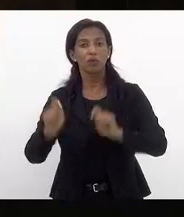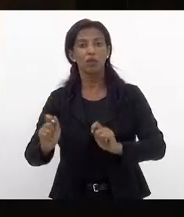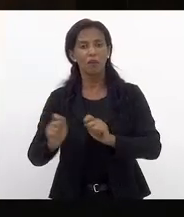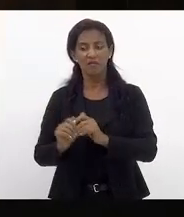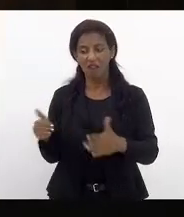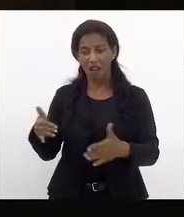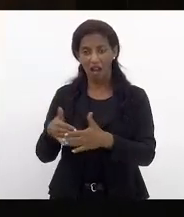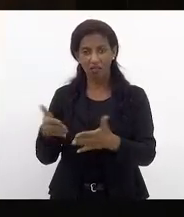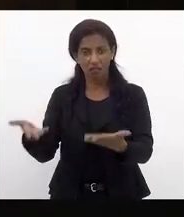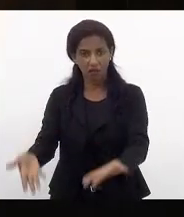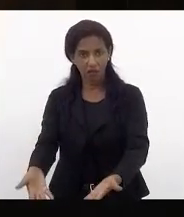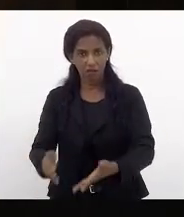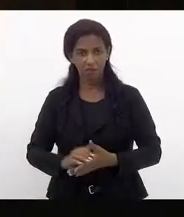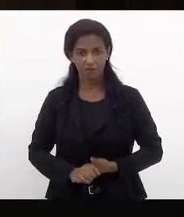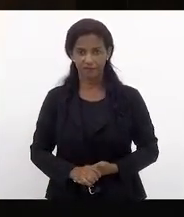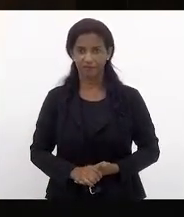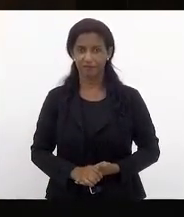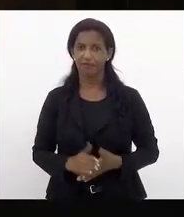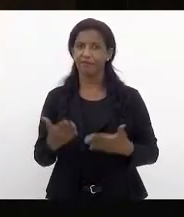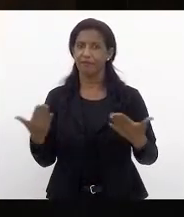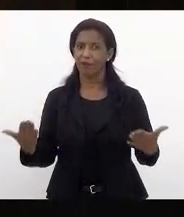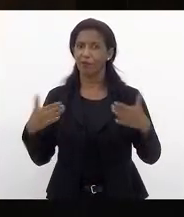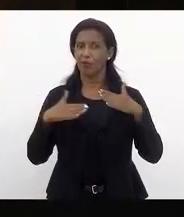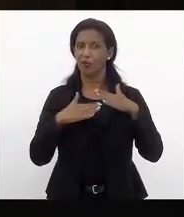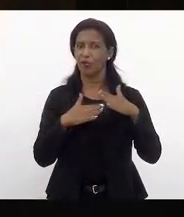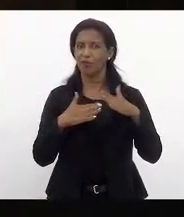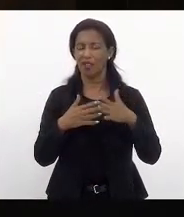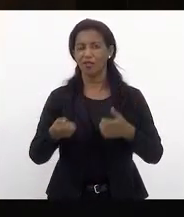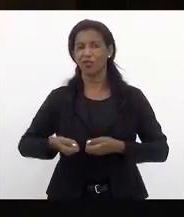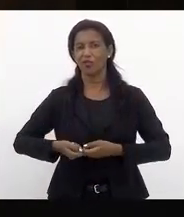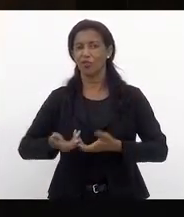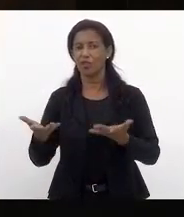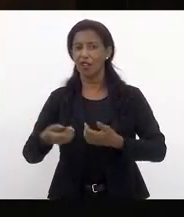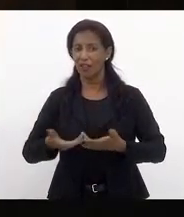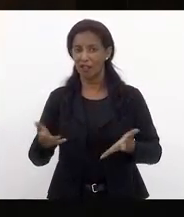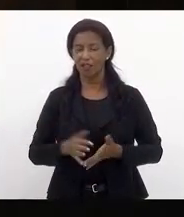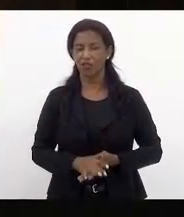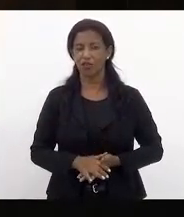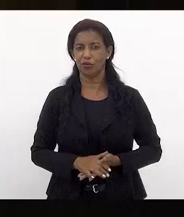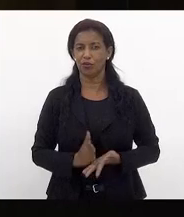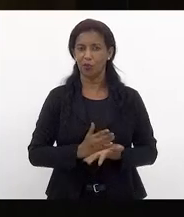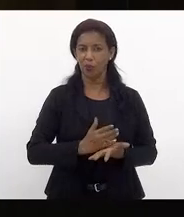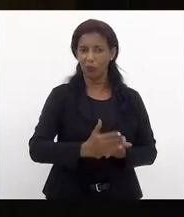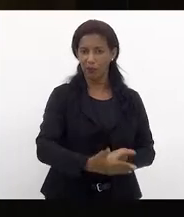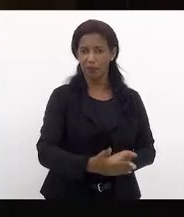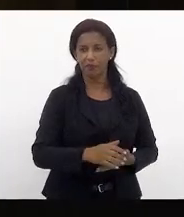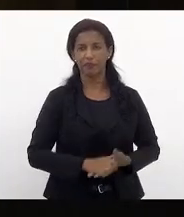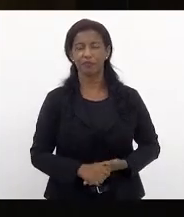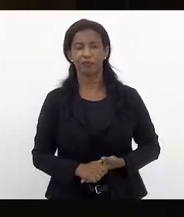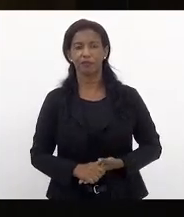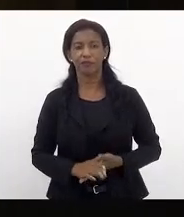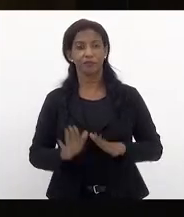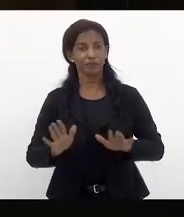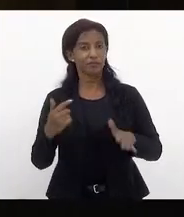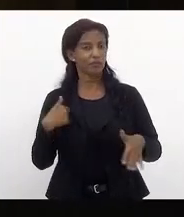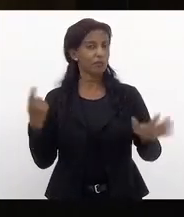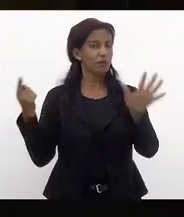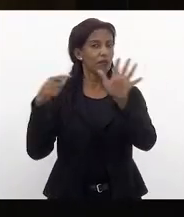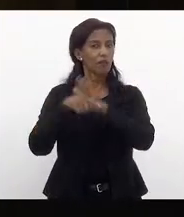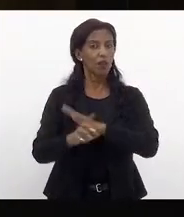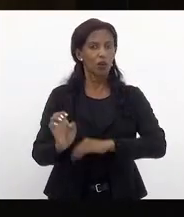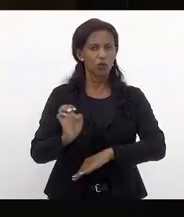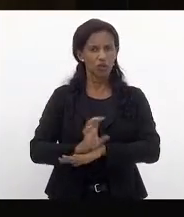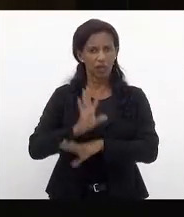até aqui? Vamos estabelecer um teto de gasto nas despesas primárias. Mas aí eu pergunto, o Estado